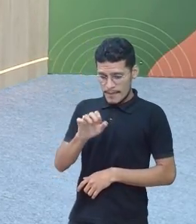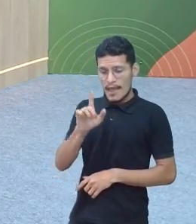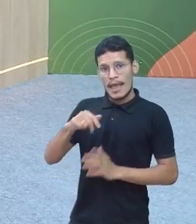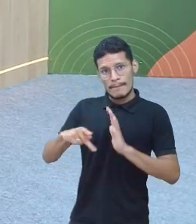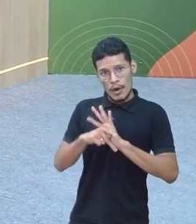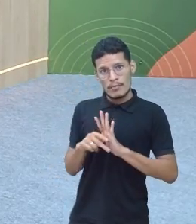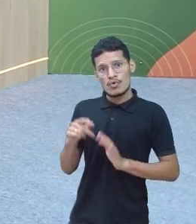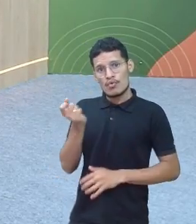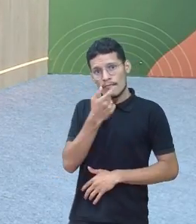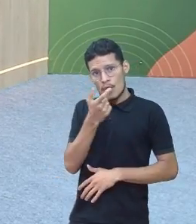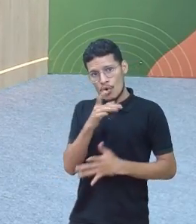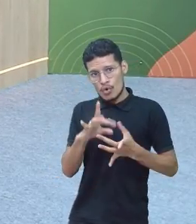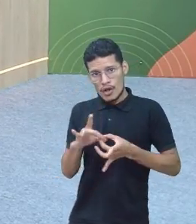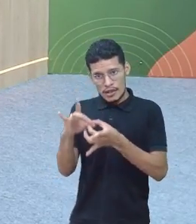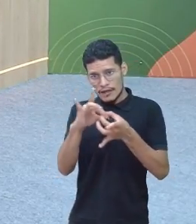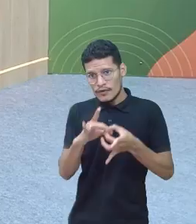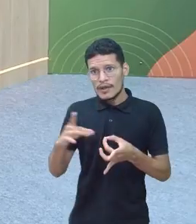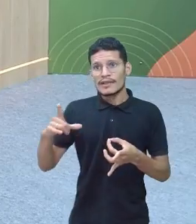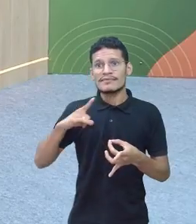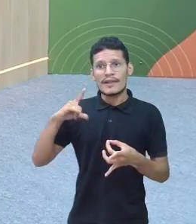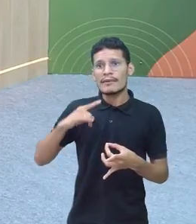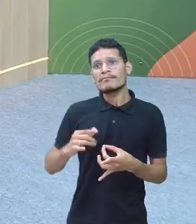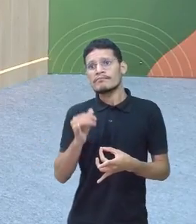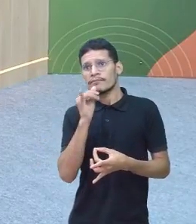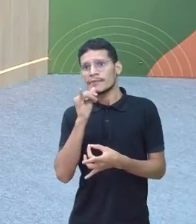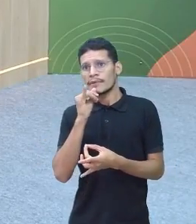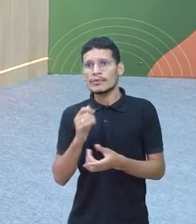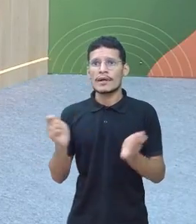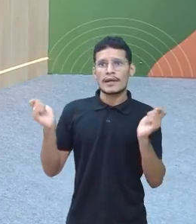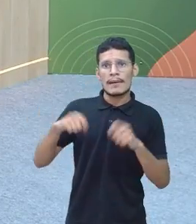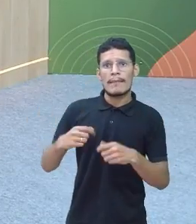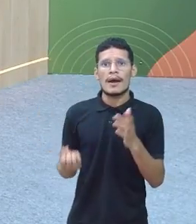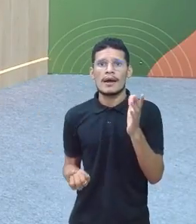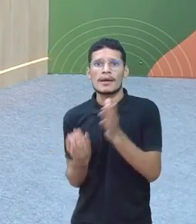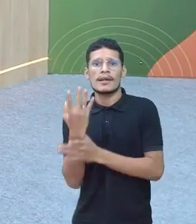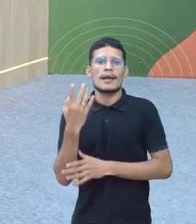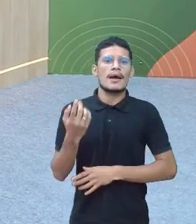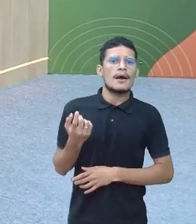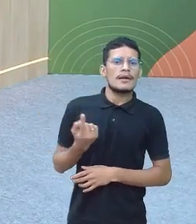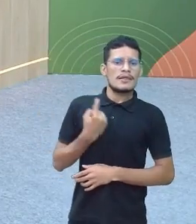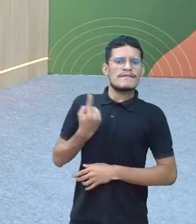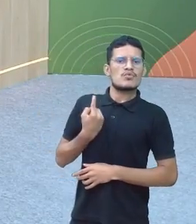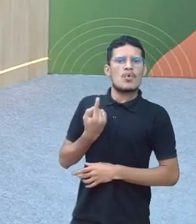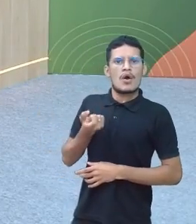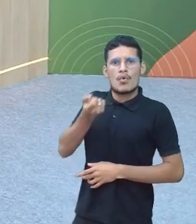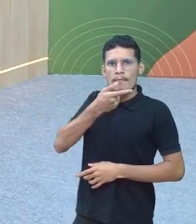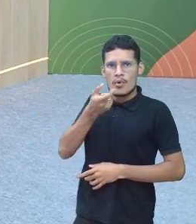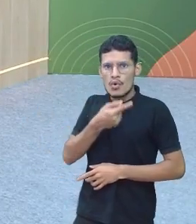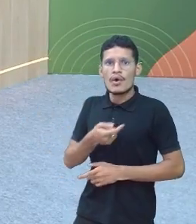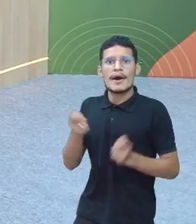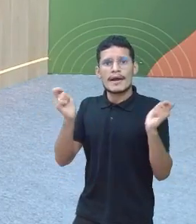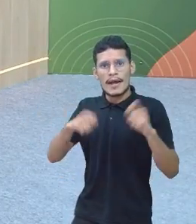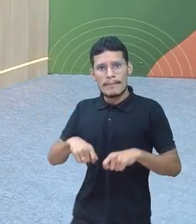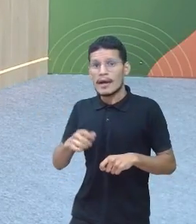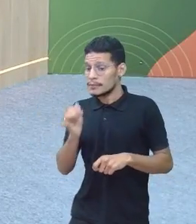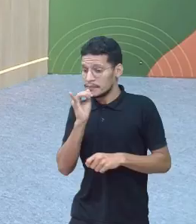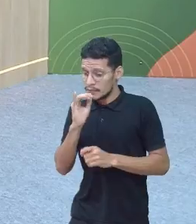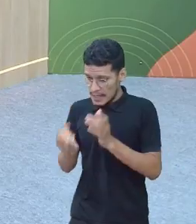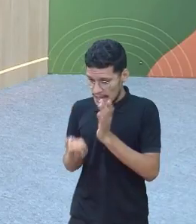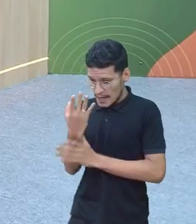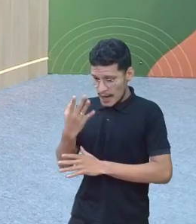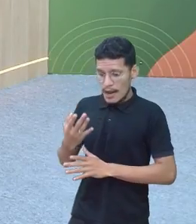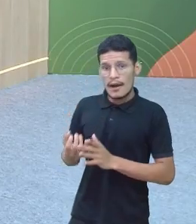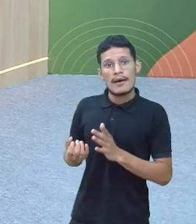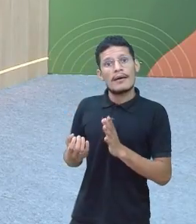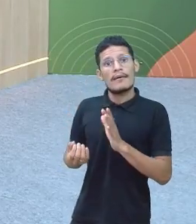humor coletivo, será que há um caminho aí para a produção de humor individual? Será que eu preciso virar uma produtora de memes